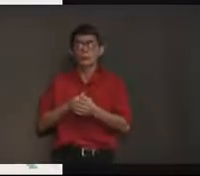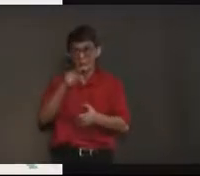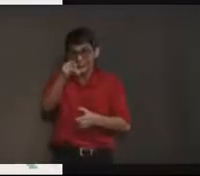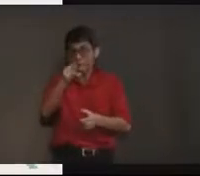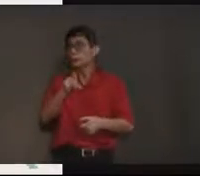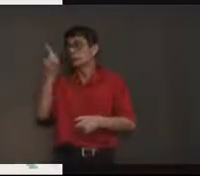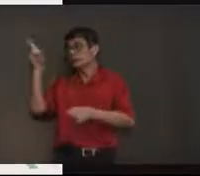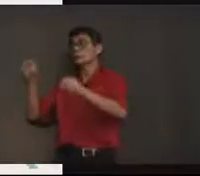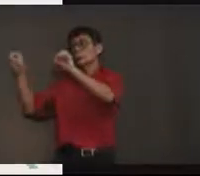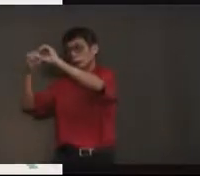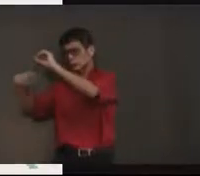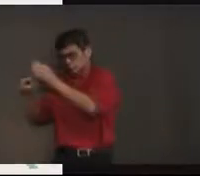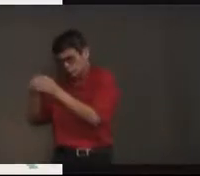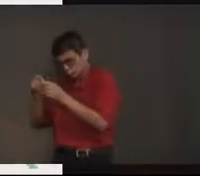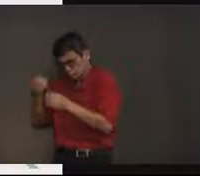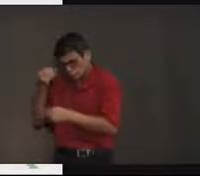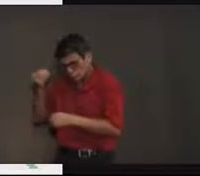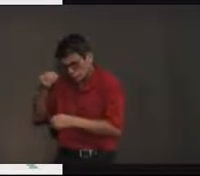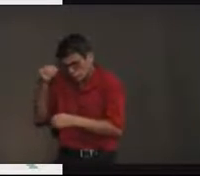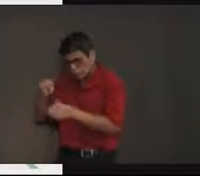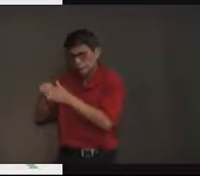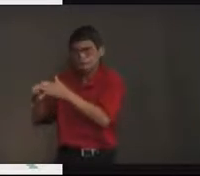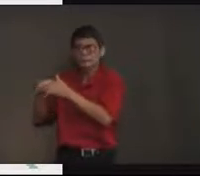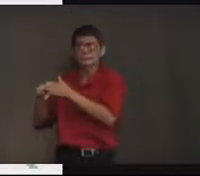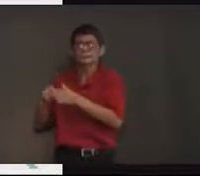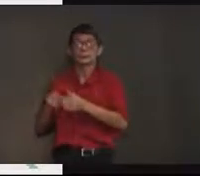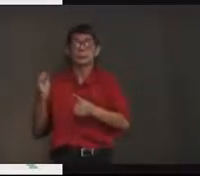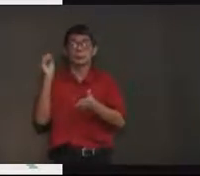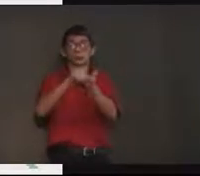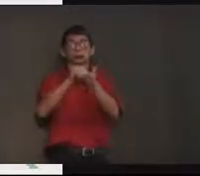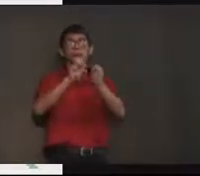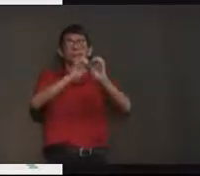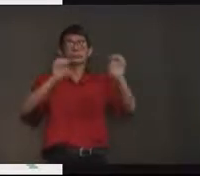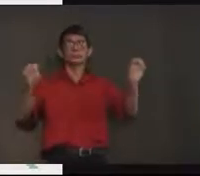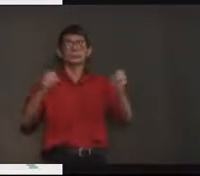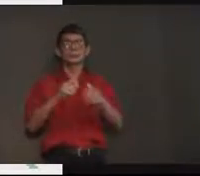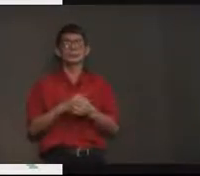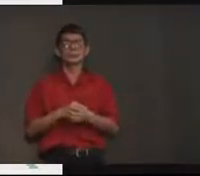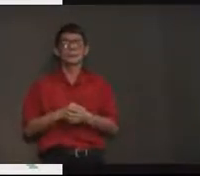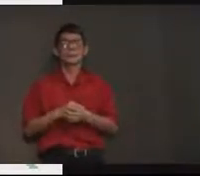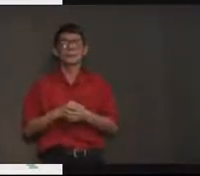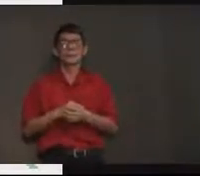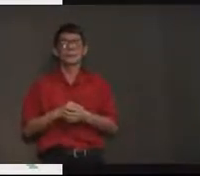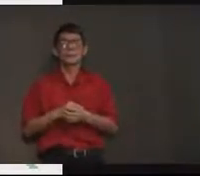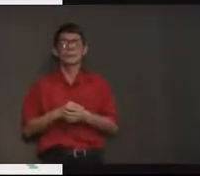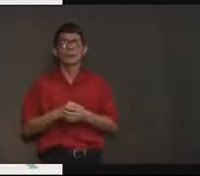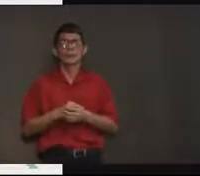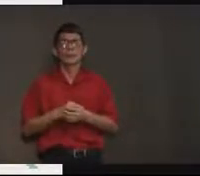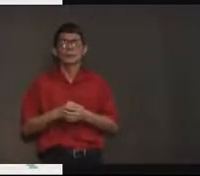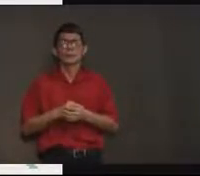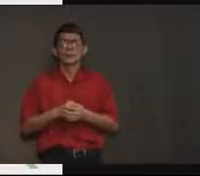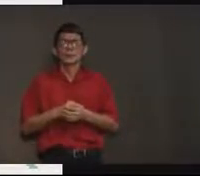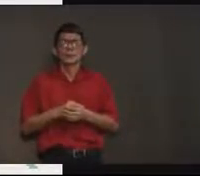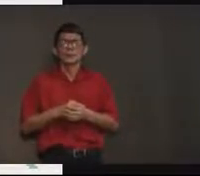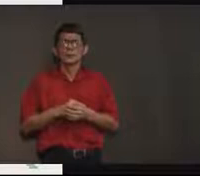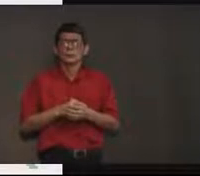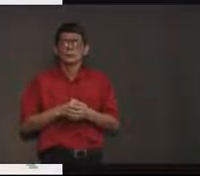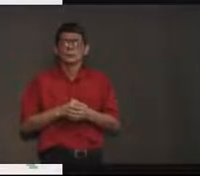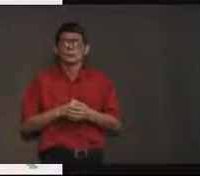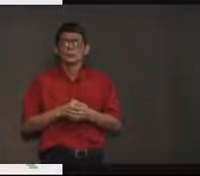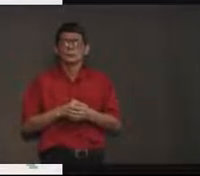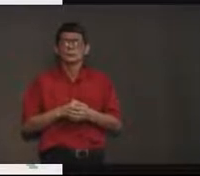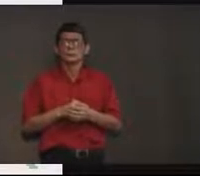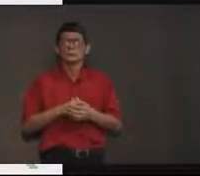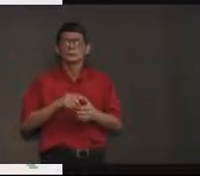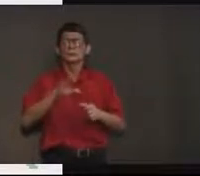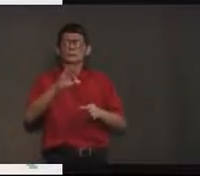em laboratório Tá bom então isso é para motivar até as pessoas que nunca entenderam porque você